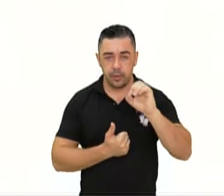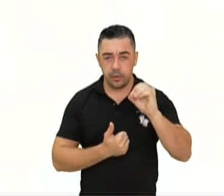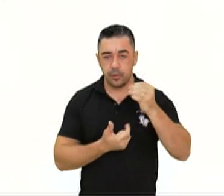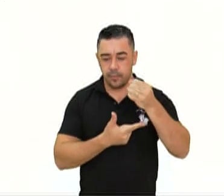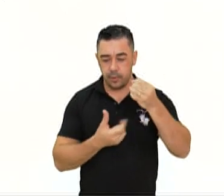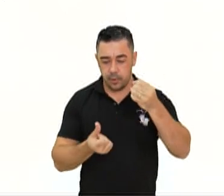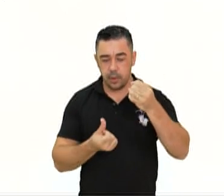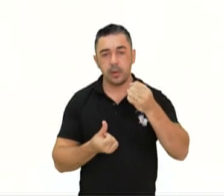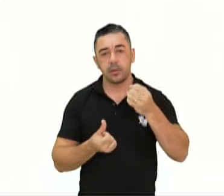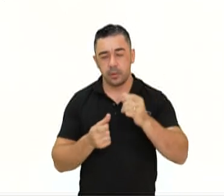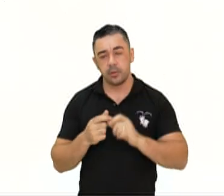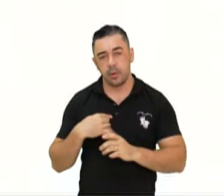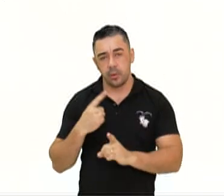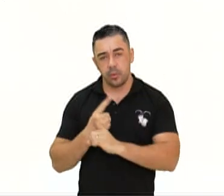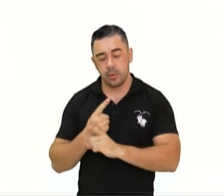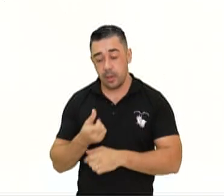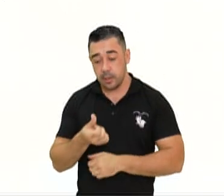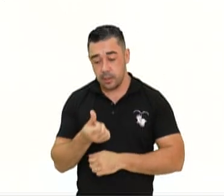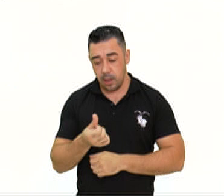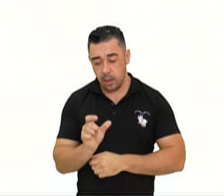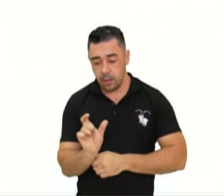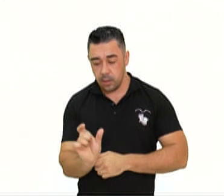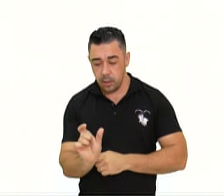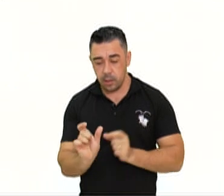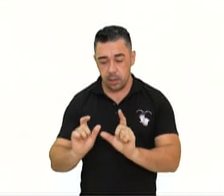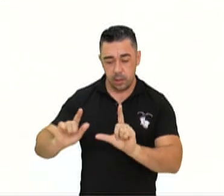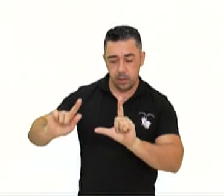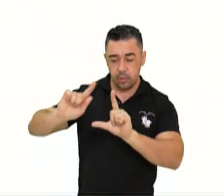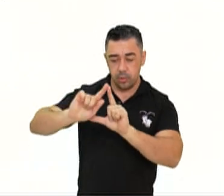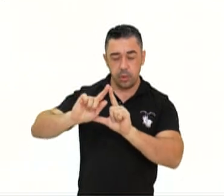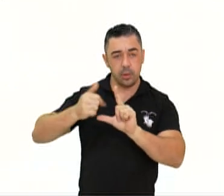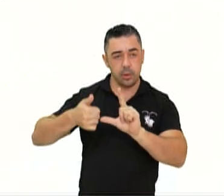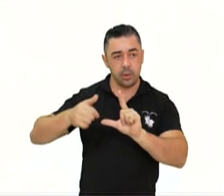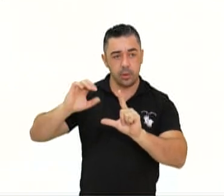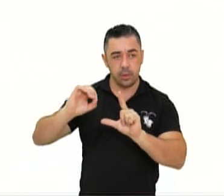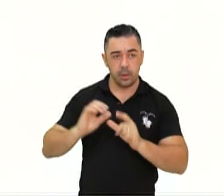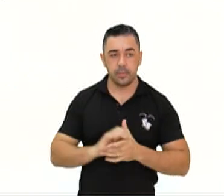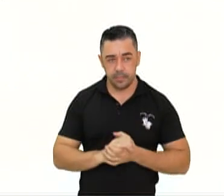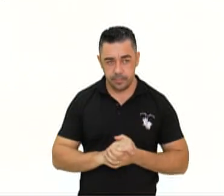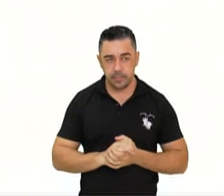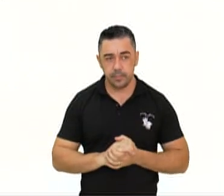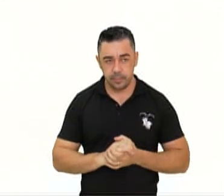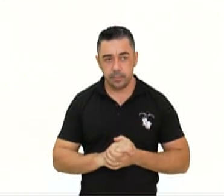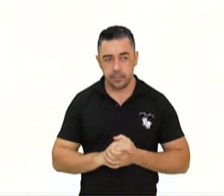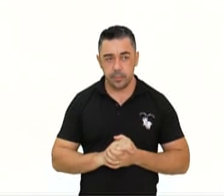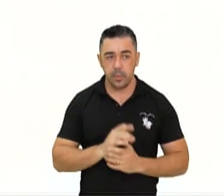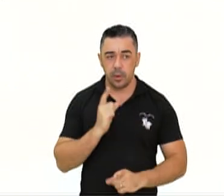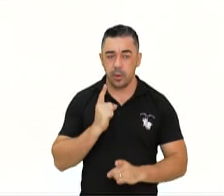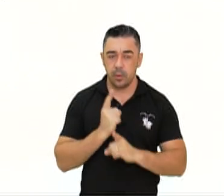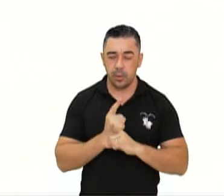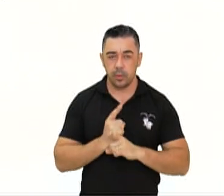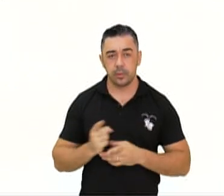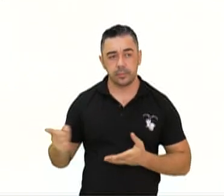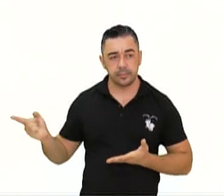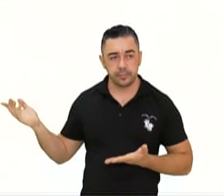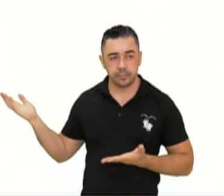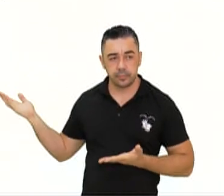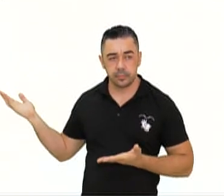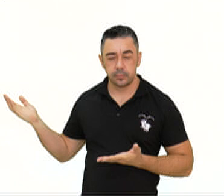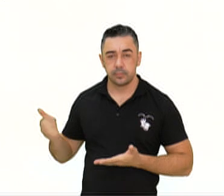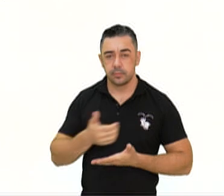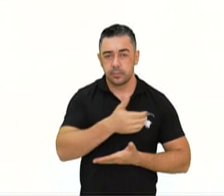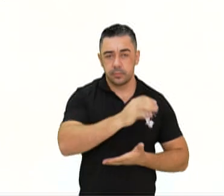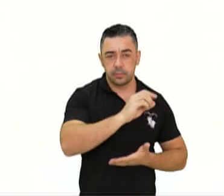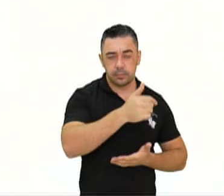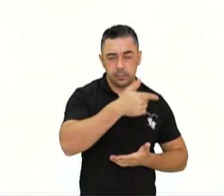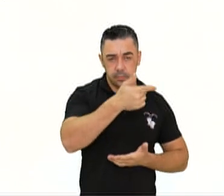menor, a geratriz que é 10. E para calcular a altura, eu aplico o teorema de Pitágoras. A geratriz que é a hipotenusa,